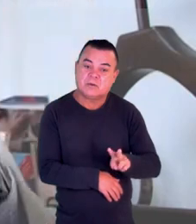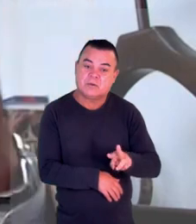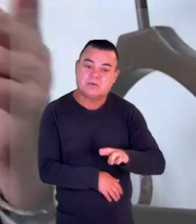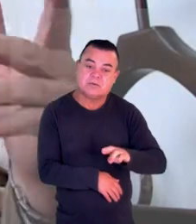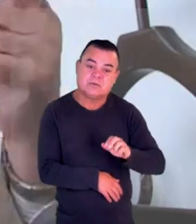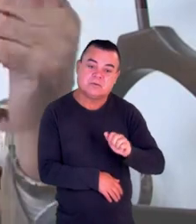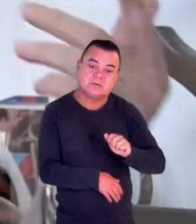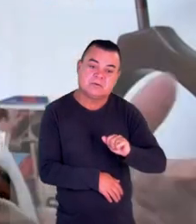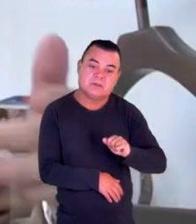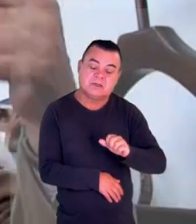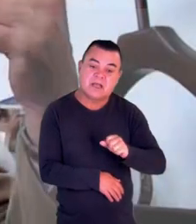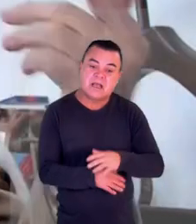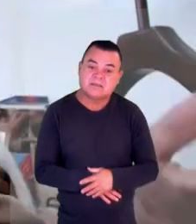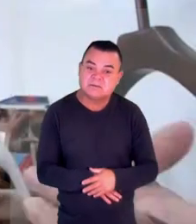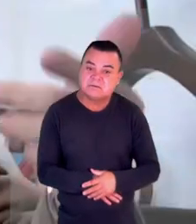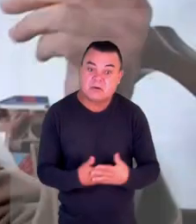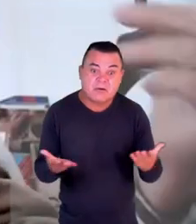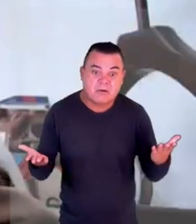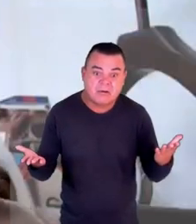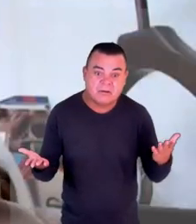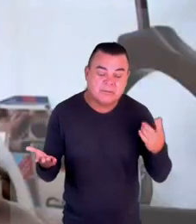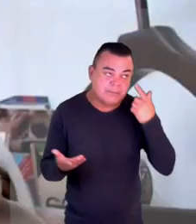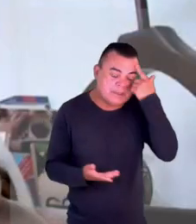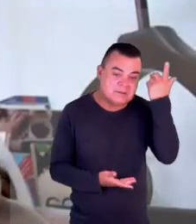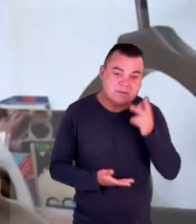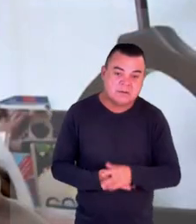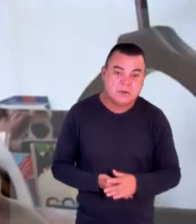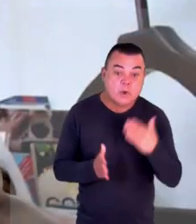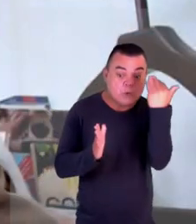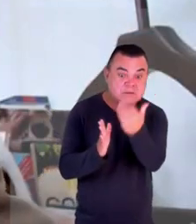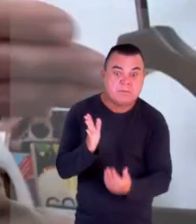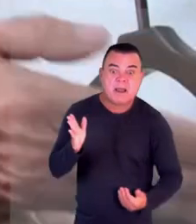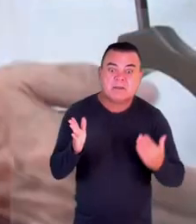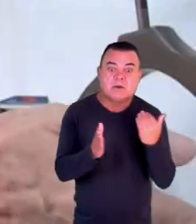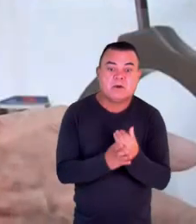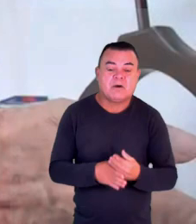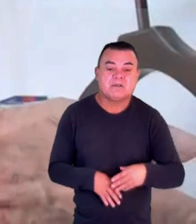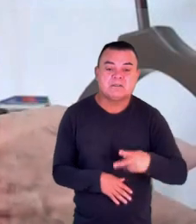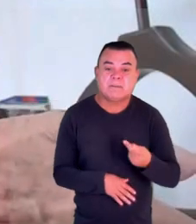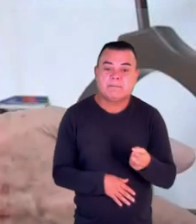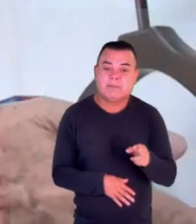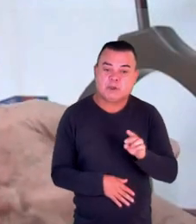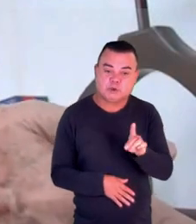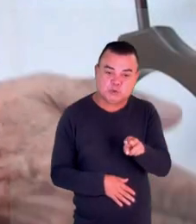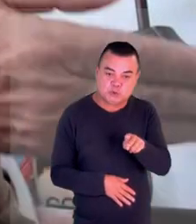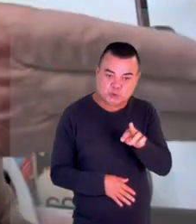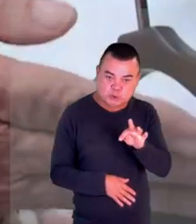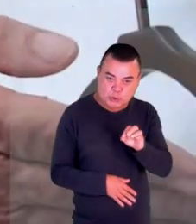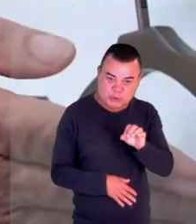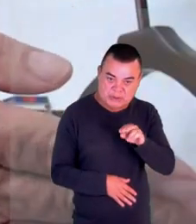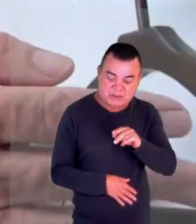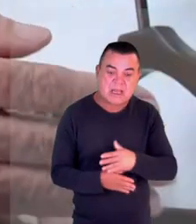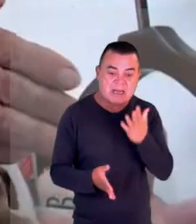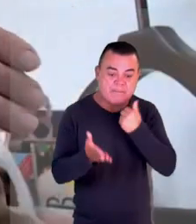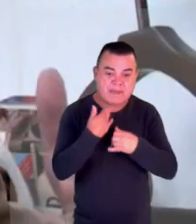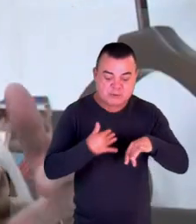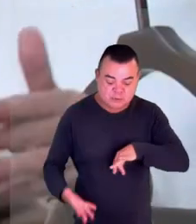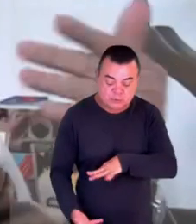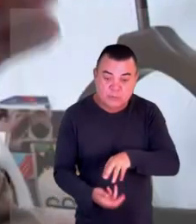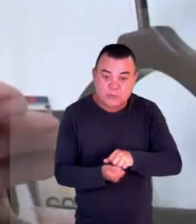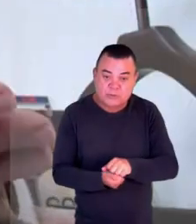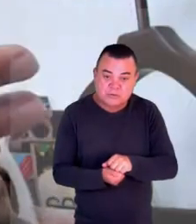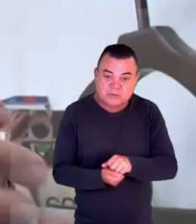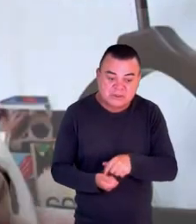os maiores produtores de alimentos do mundo e as pessoas que estão lá ao lado né da da